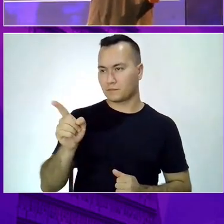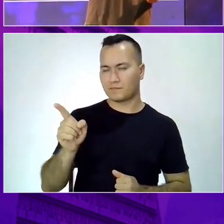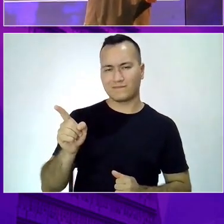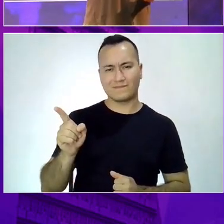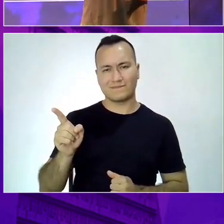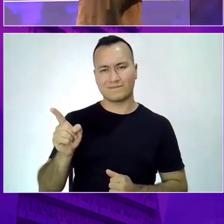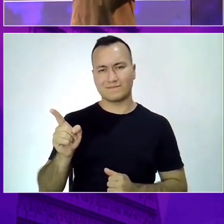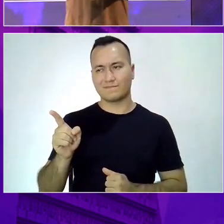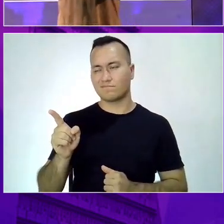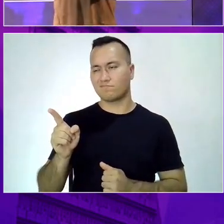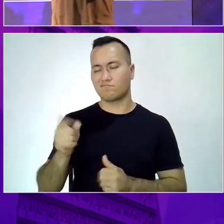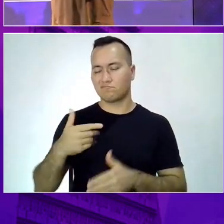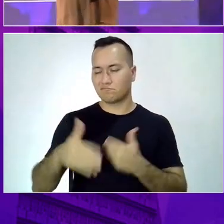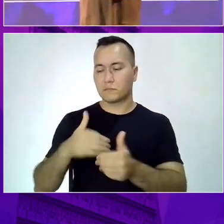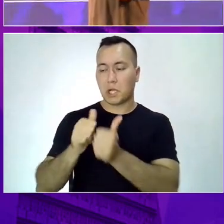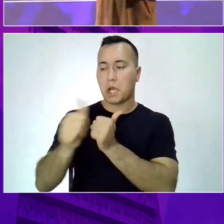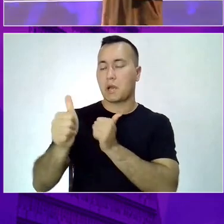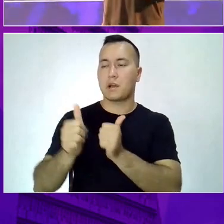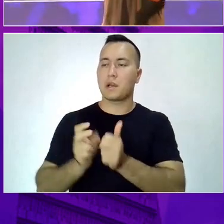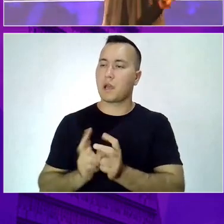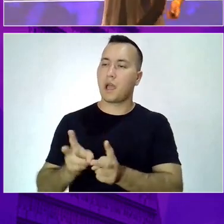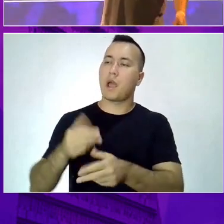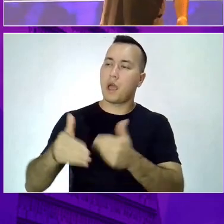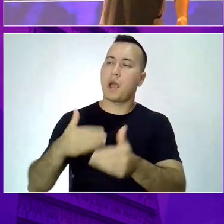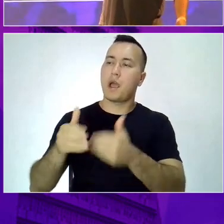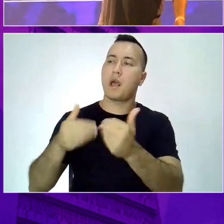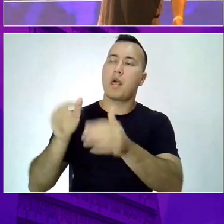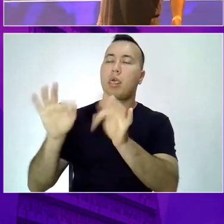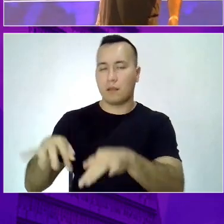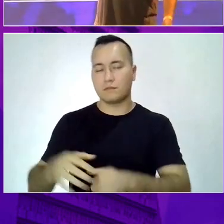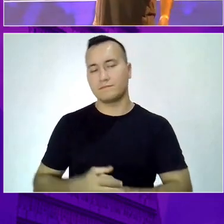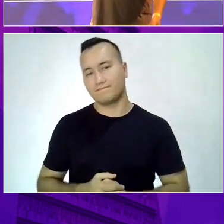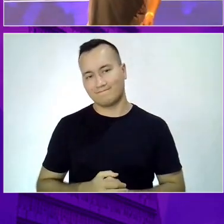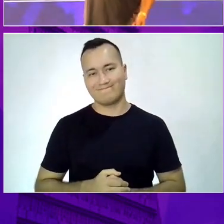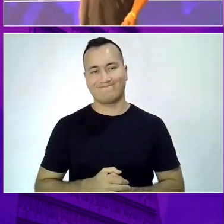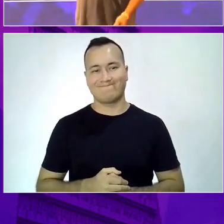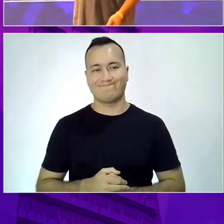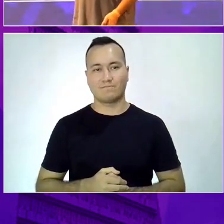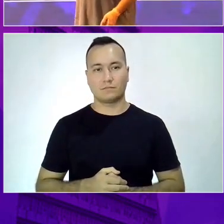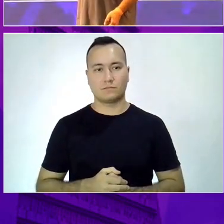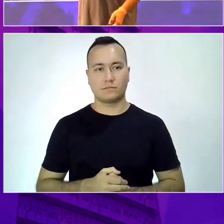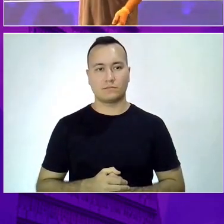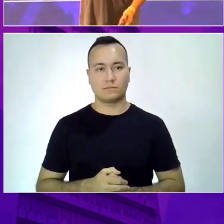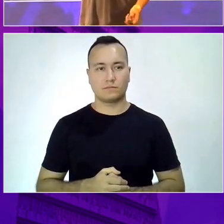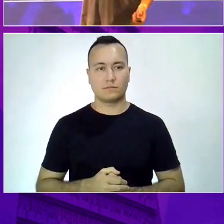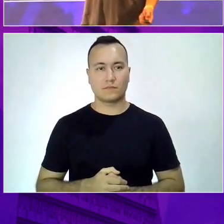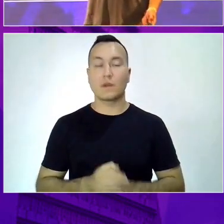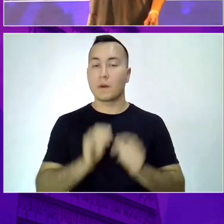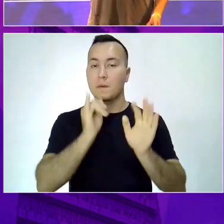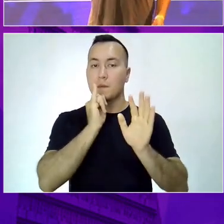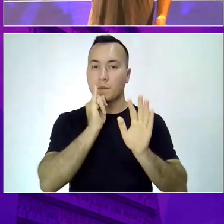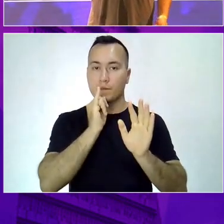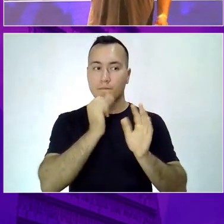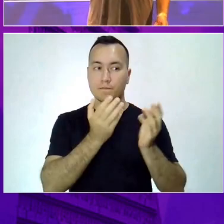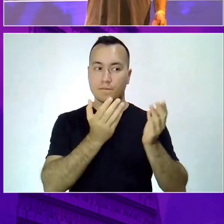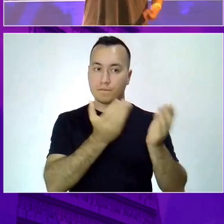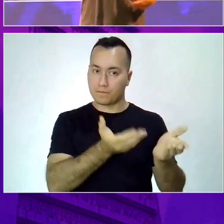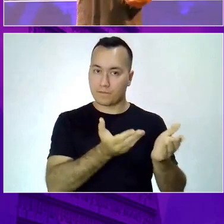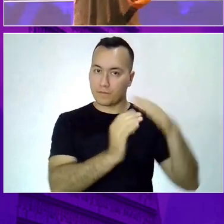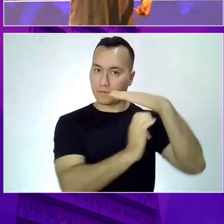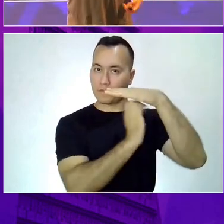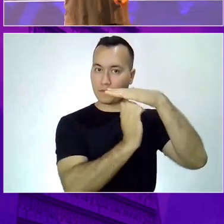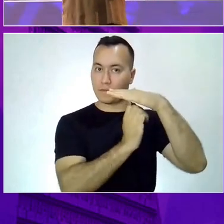ecossistema que tenha uma meta, uma Massive Transformation Purpose, infinito. Para